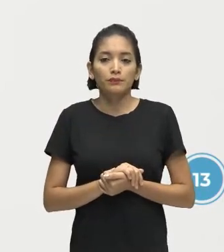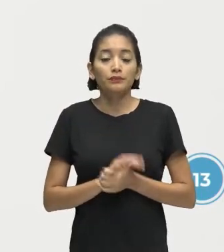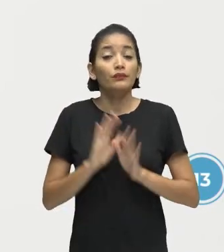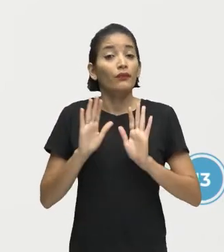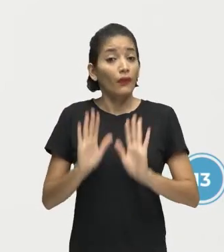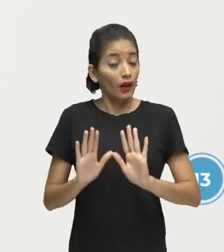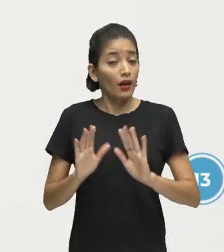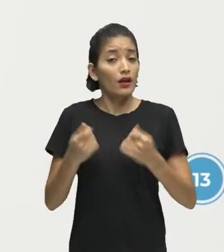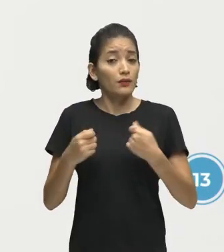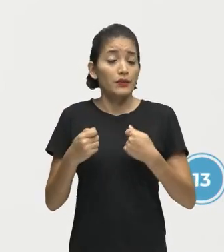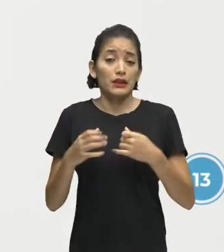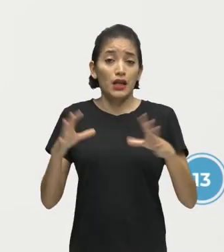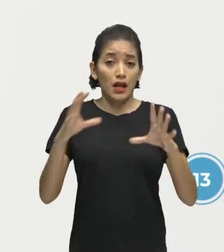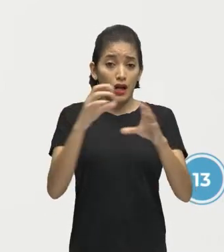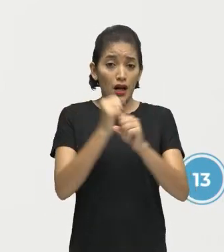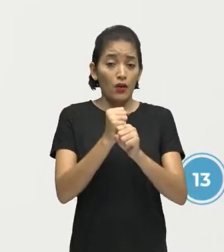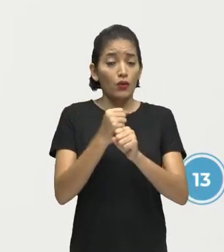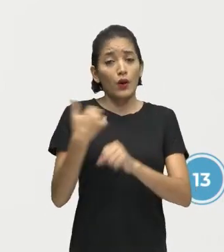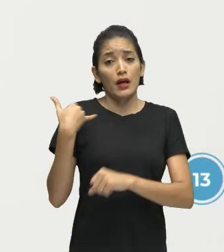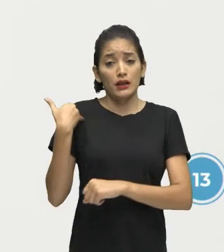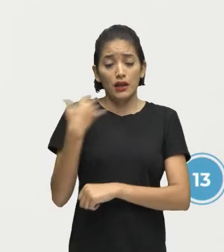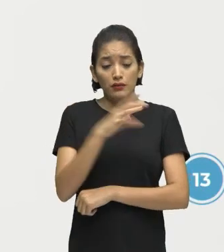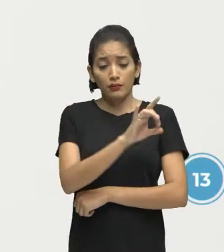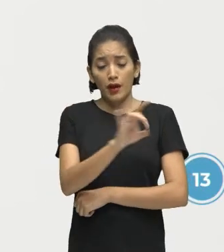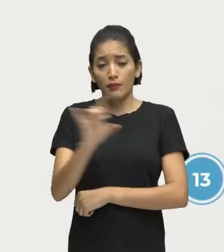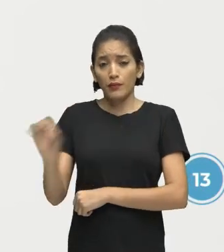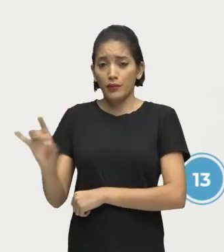gente precisa calcular as idades.